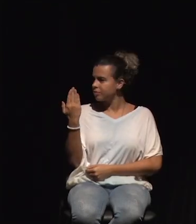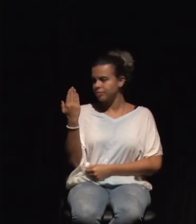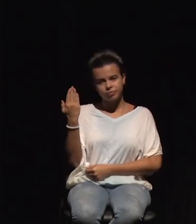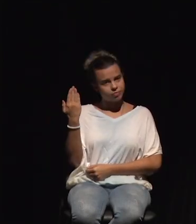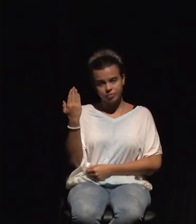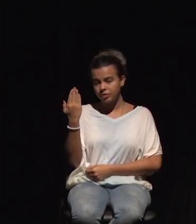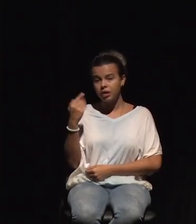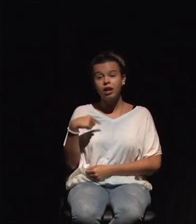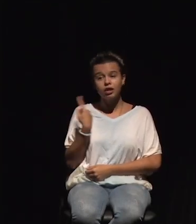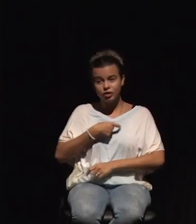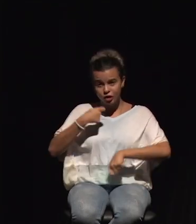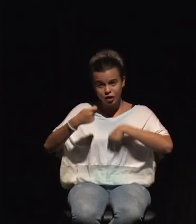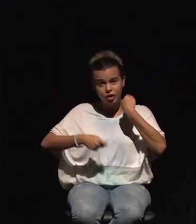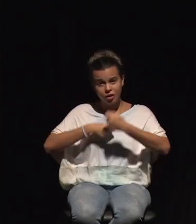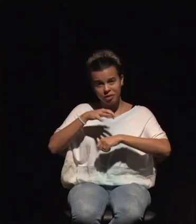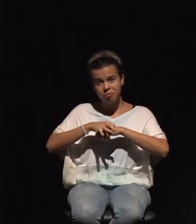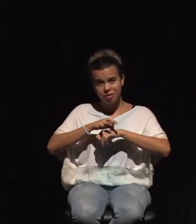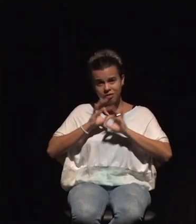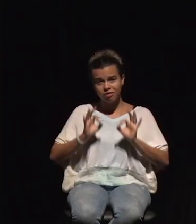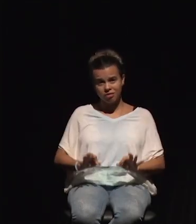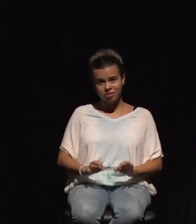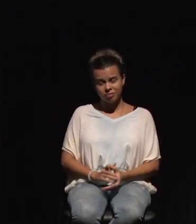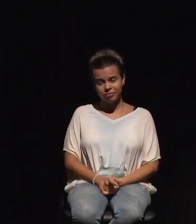é pelo que a gente come mesmo